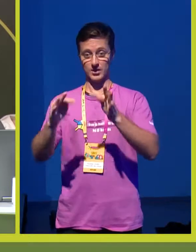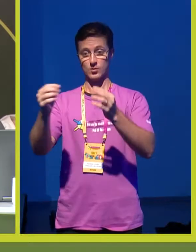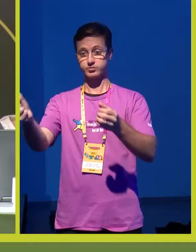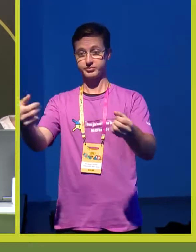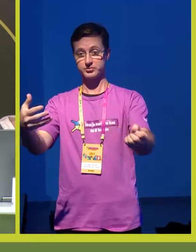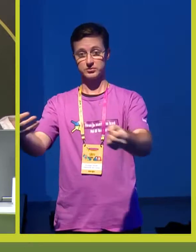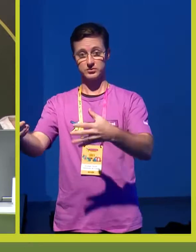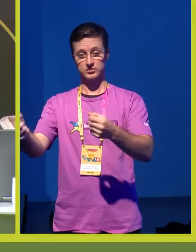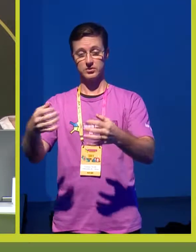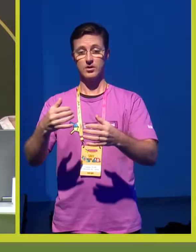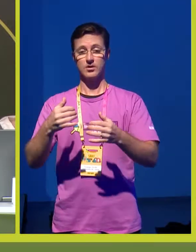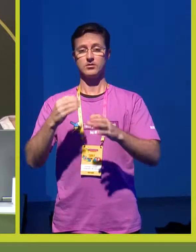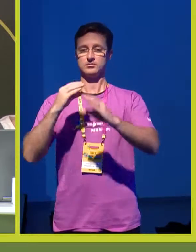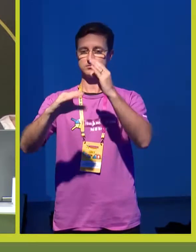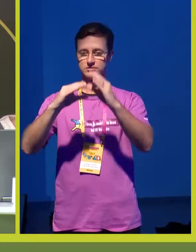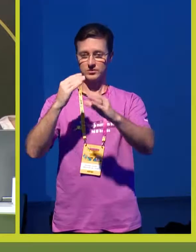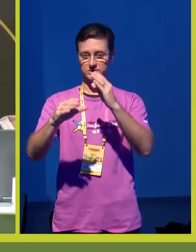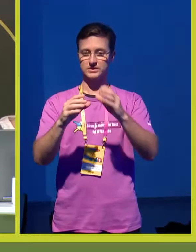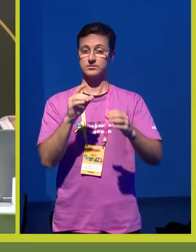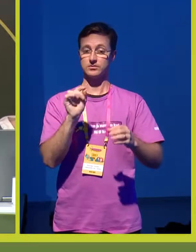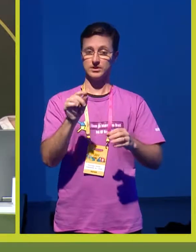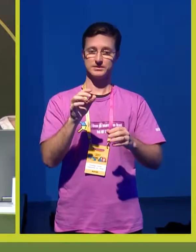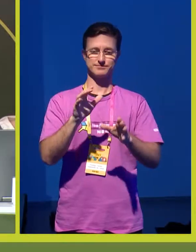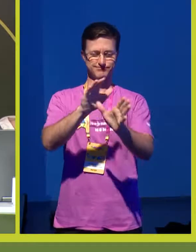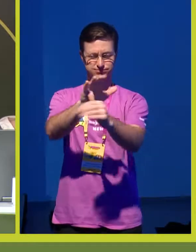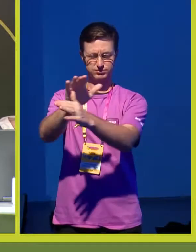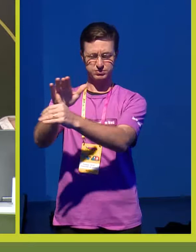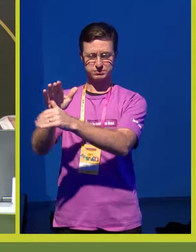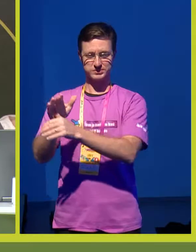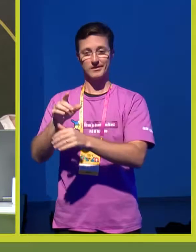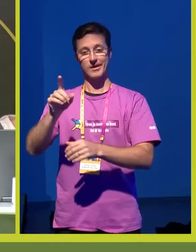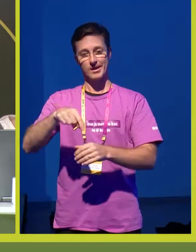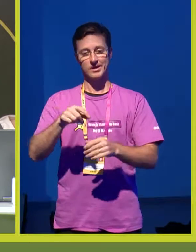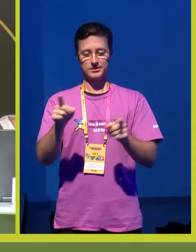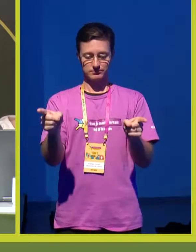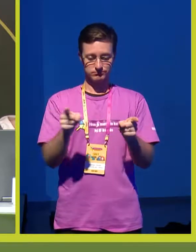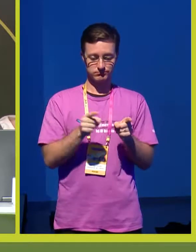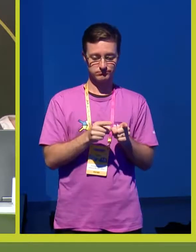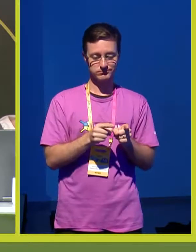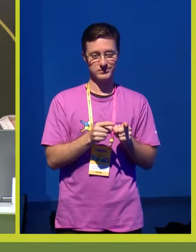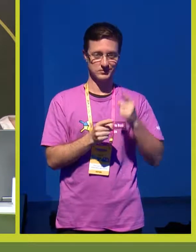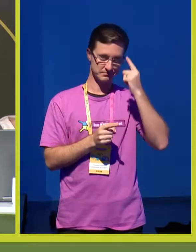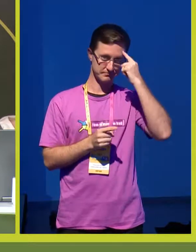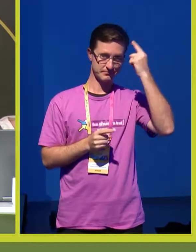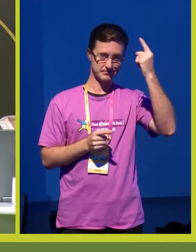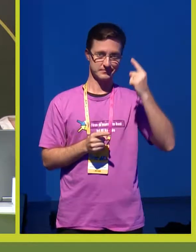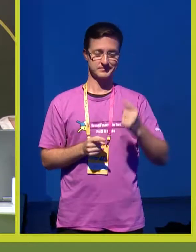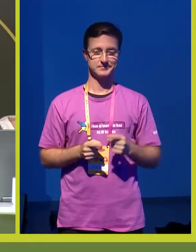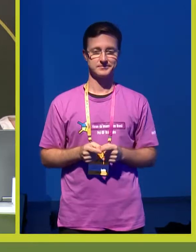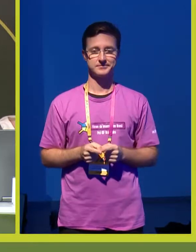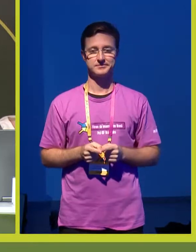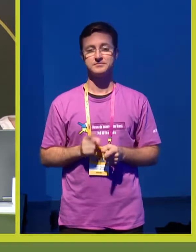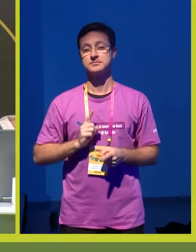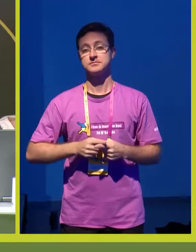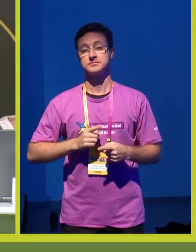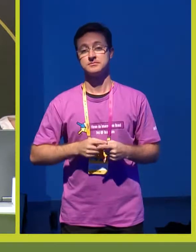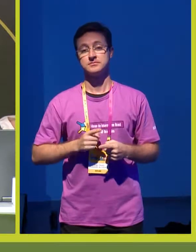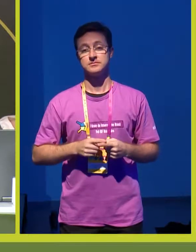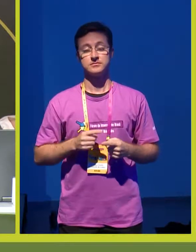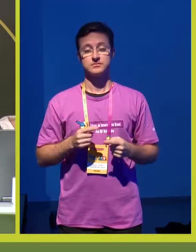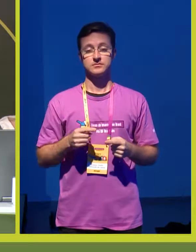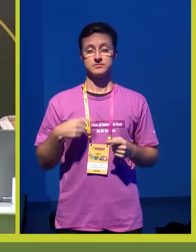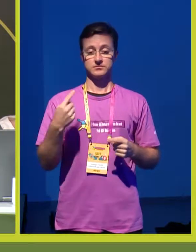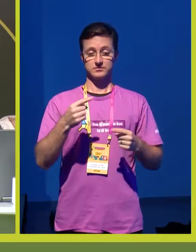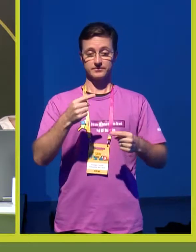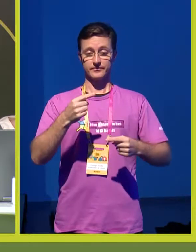e comunicação na perseguição criminal é bem menor do que se imagina normalmente. Isso porque nós trabalhamos com